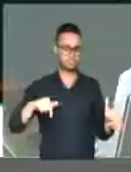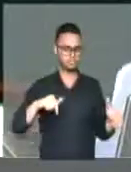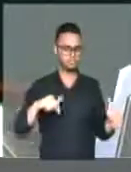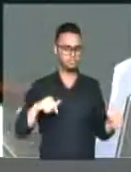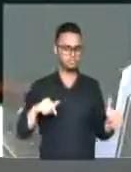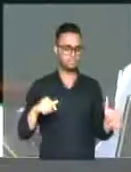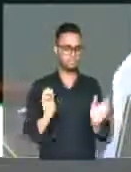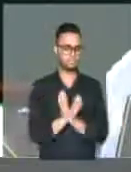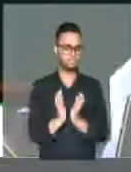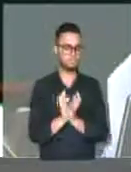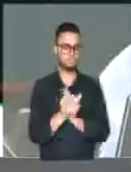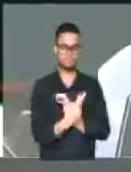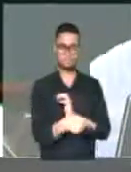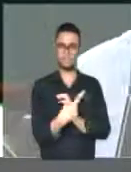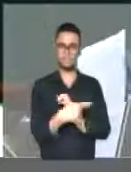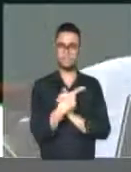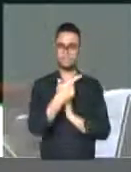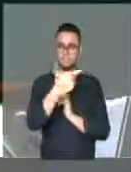Em